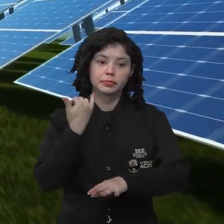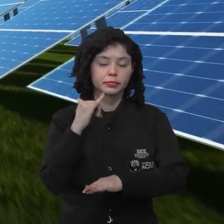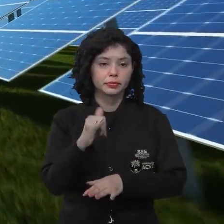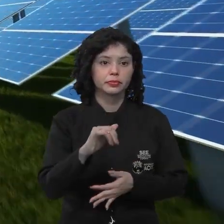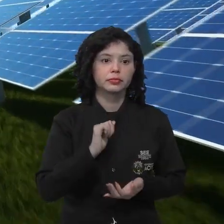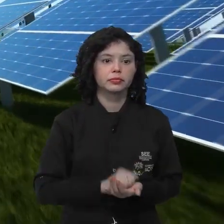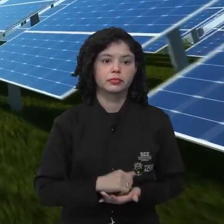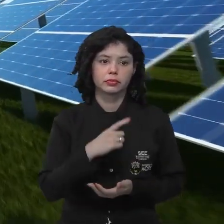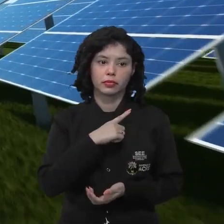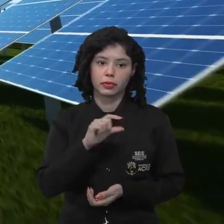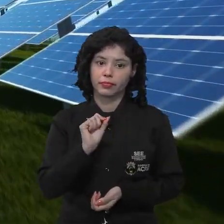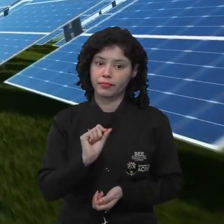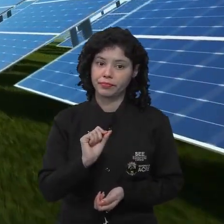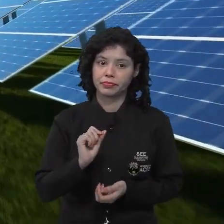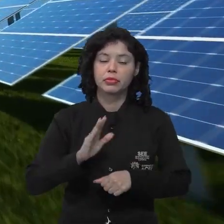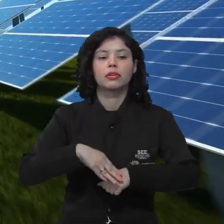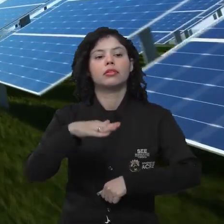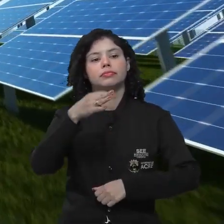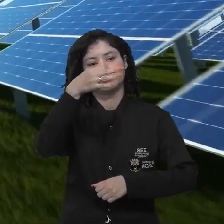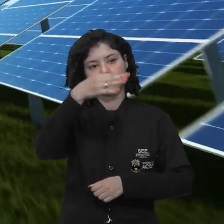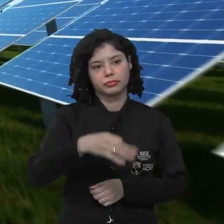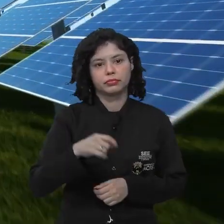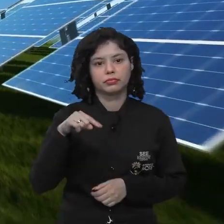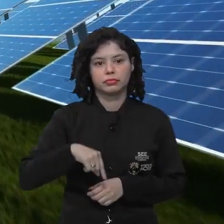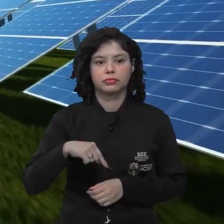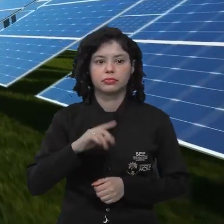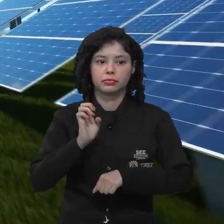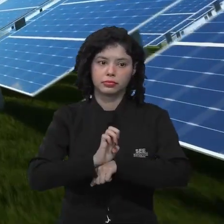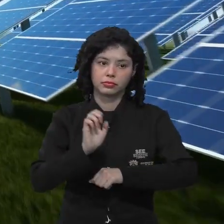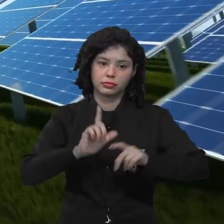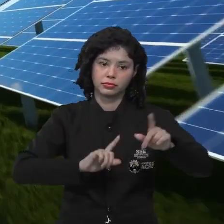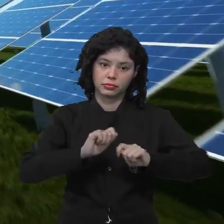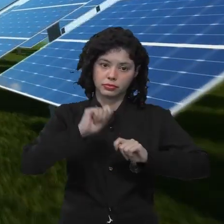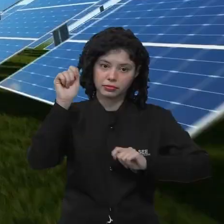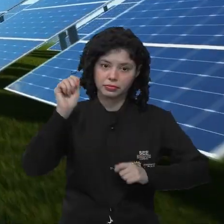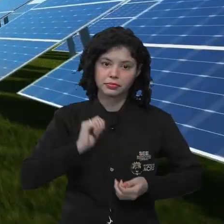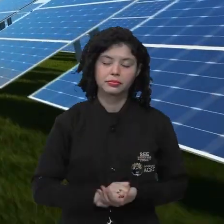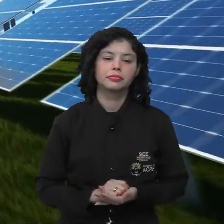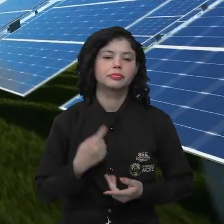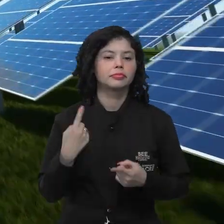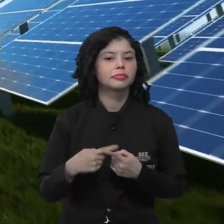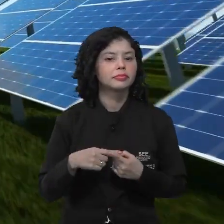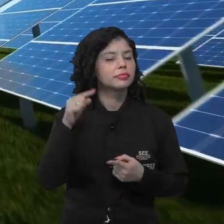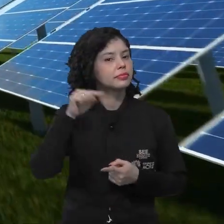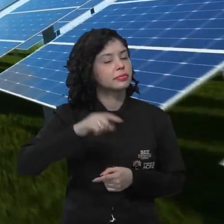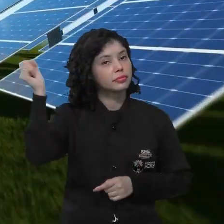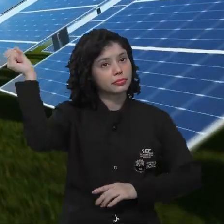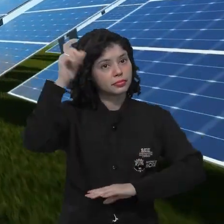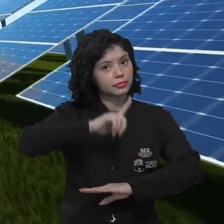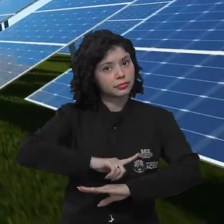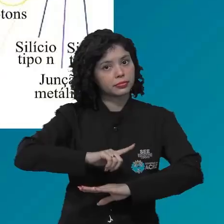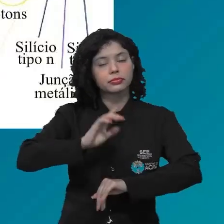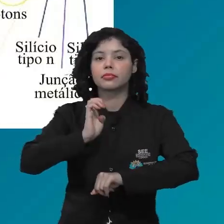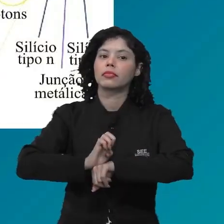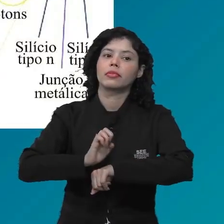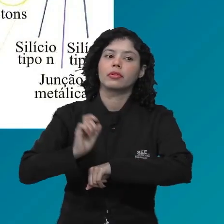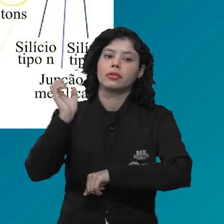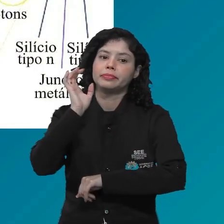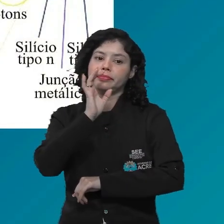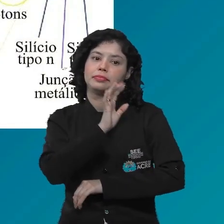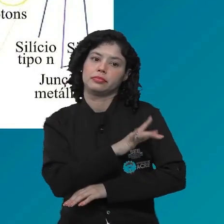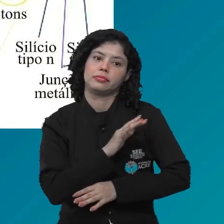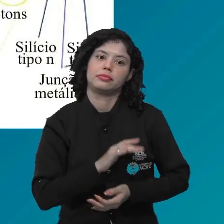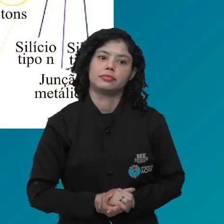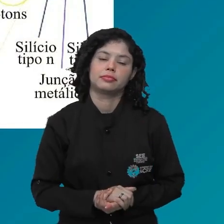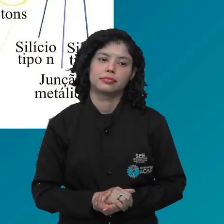tipo de energia que dá muito certo aqui no nosso estado. Por quê, gente? Porque a gente tem um estado extremamente